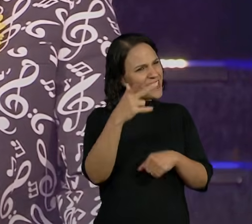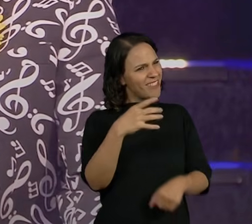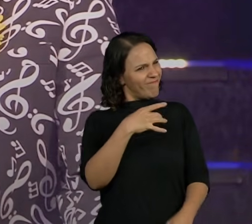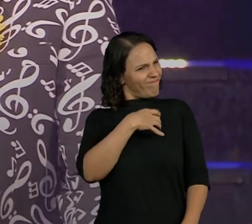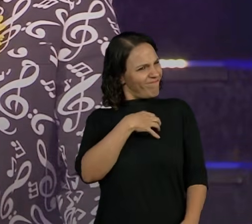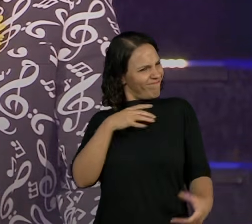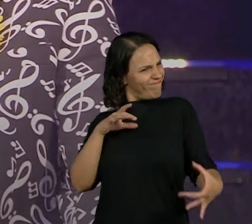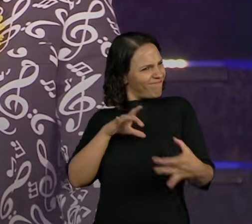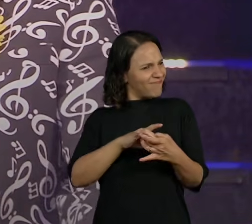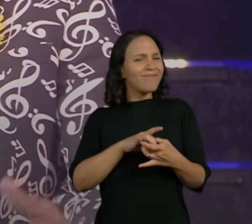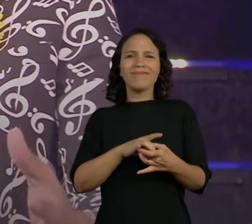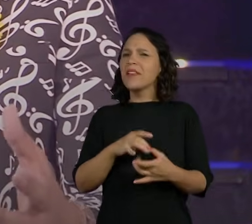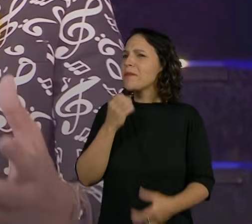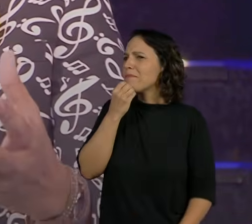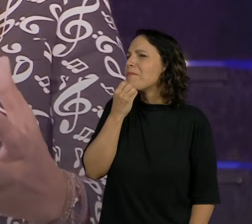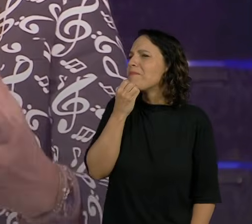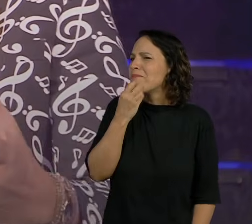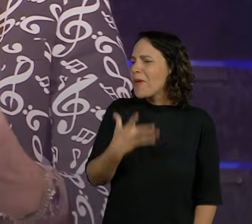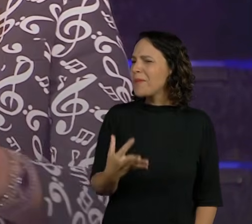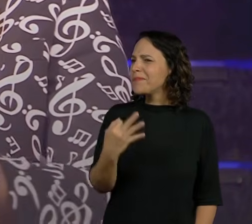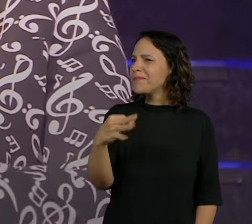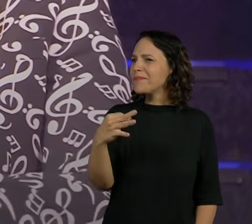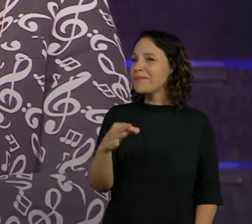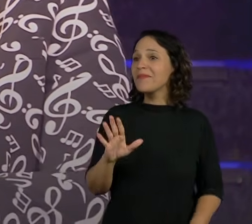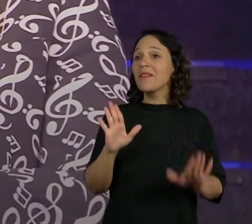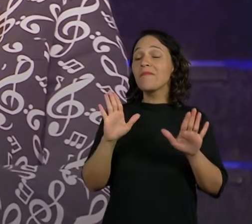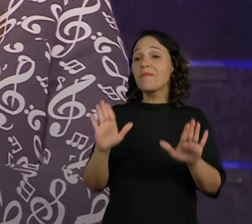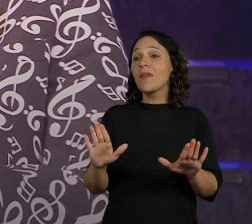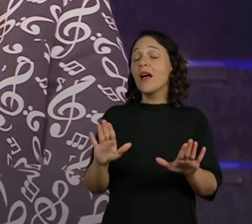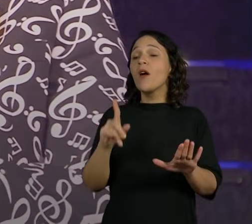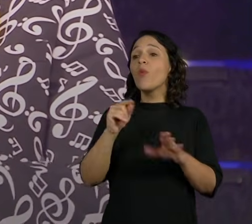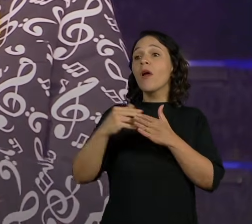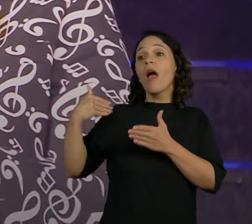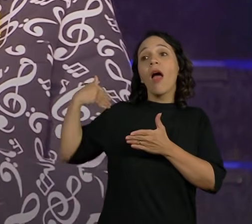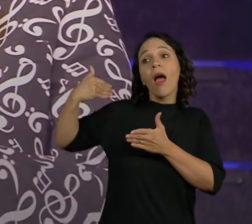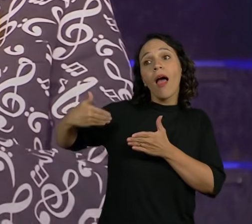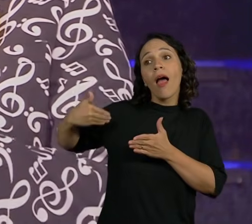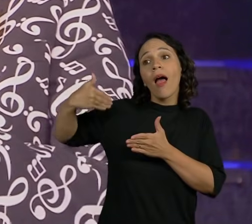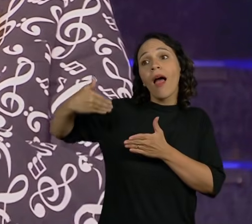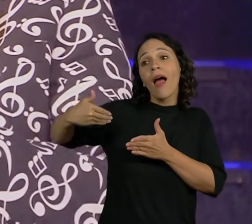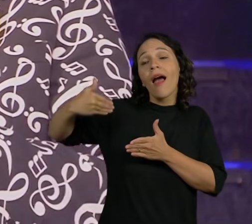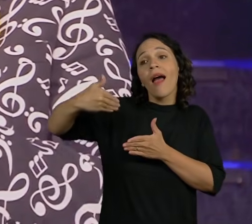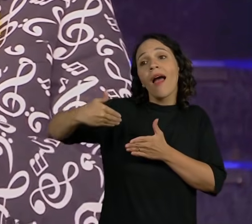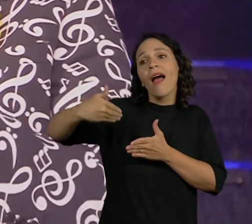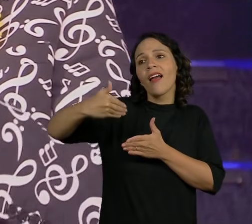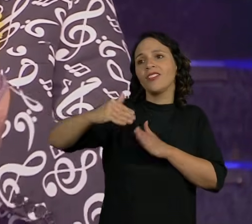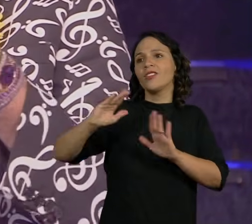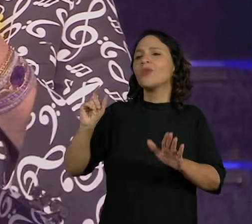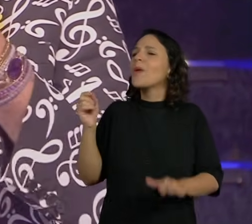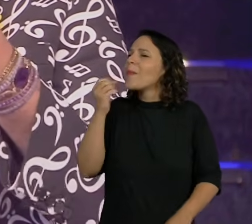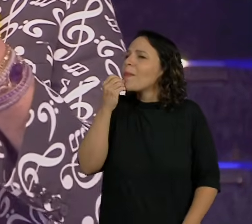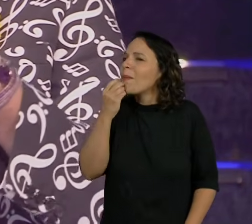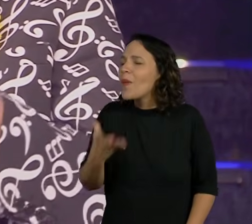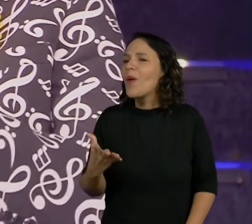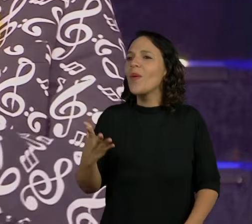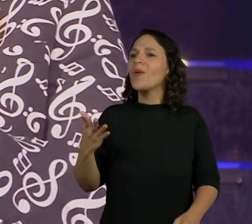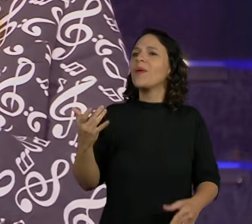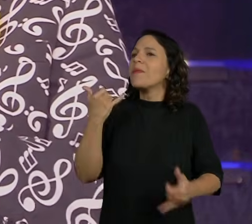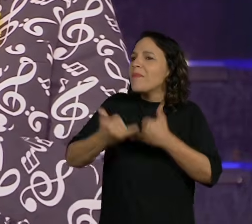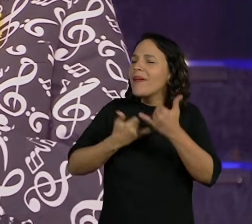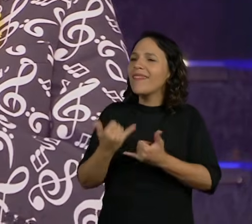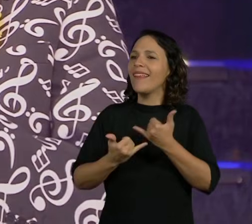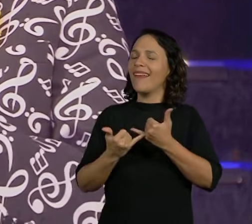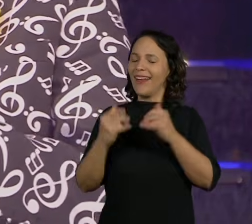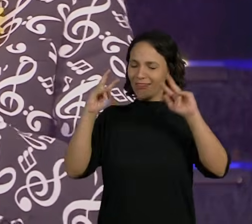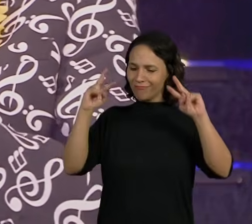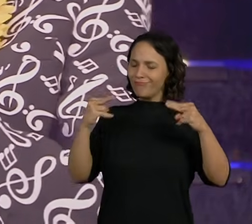muito bom, né? Mas tem toda essa história do que foi construído, né? Da história do humor, da brincadeira, de ser irreverente